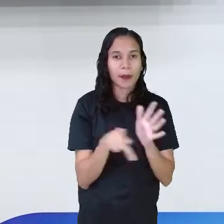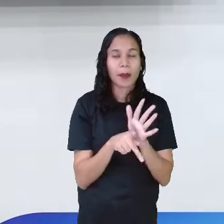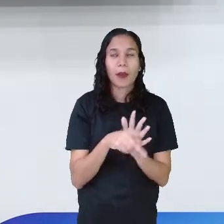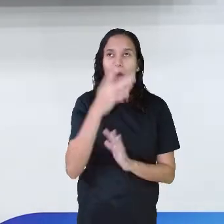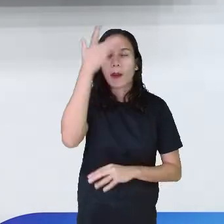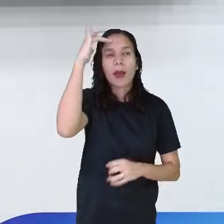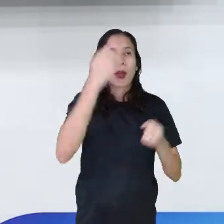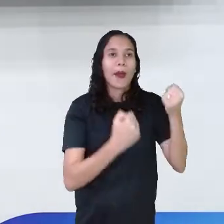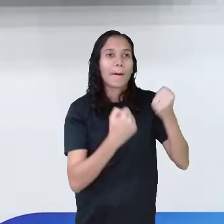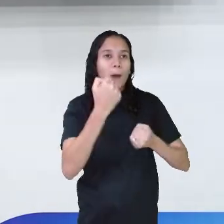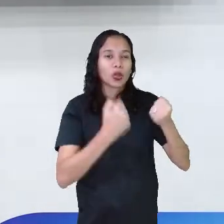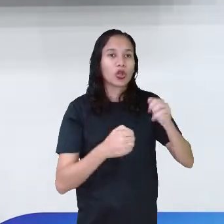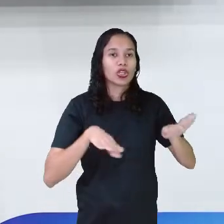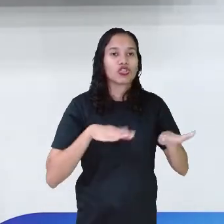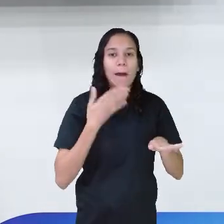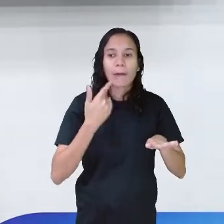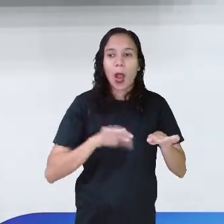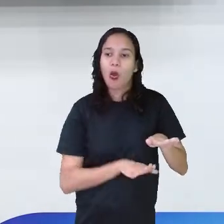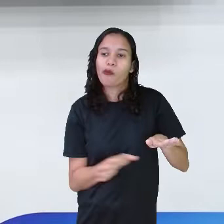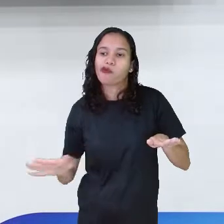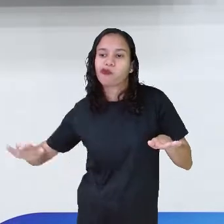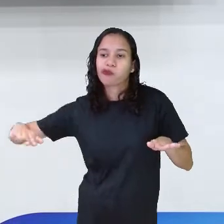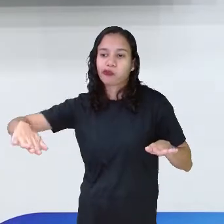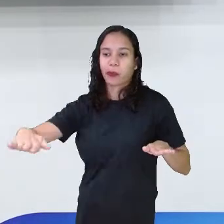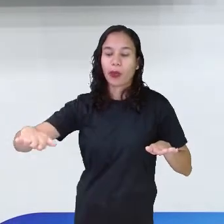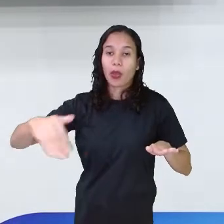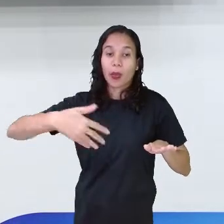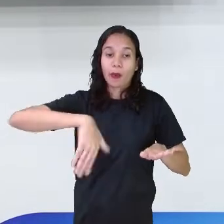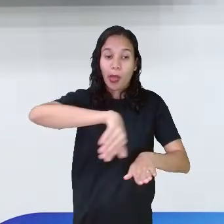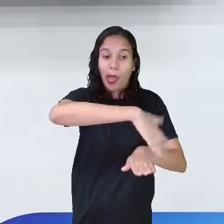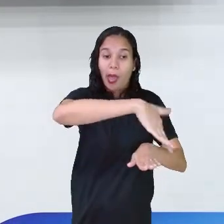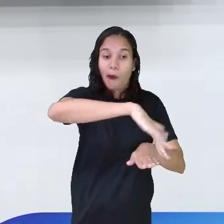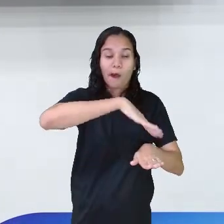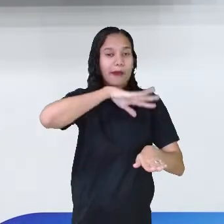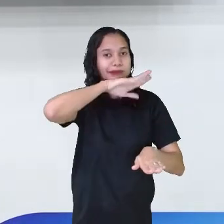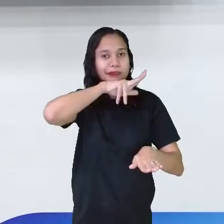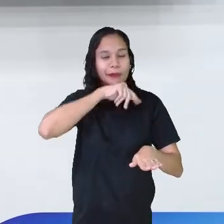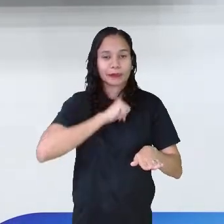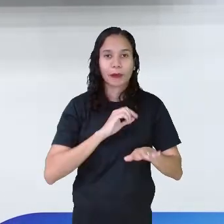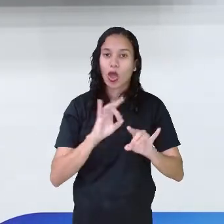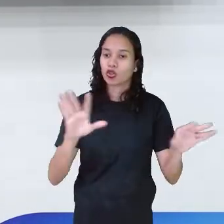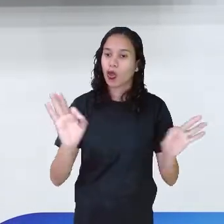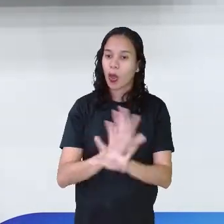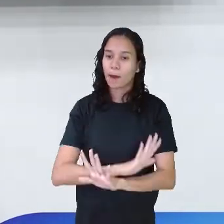que vão passar por este local tentem outros acessos, porque a rua está interditada.